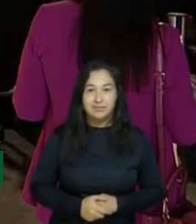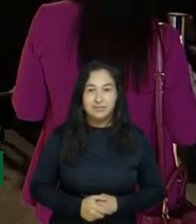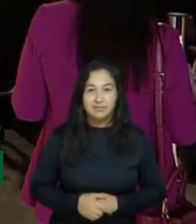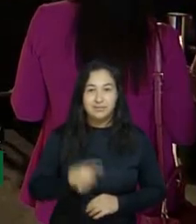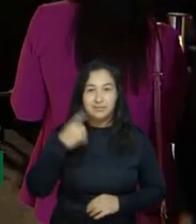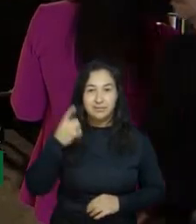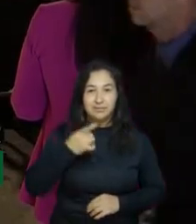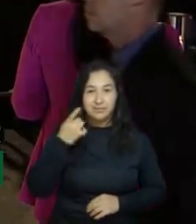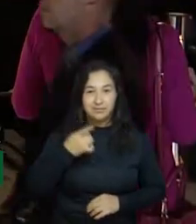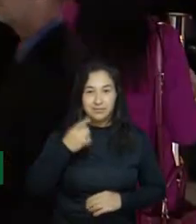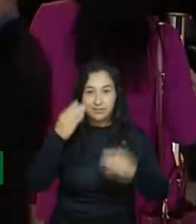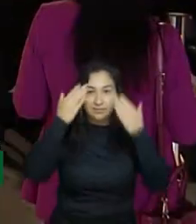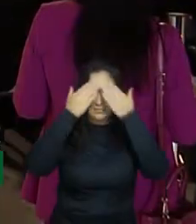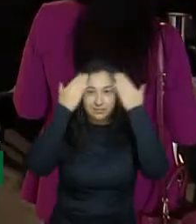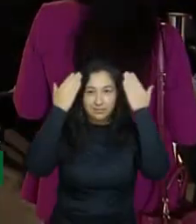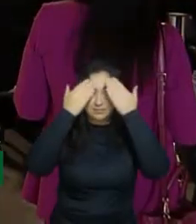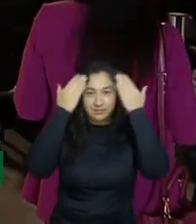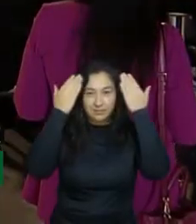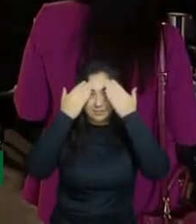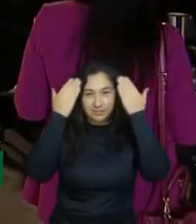Deputado José Milton Schaefer.